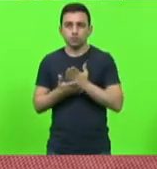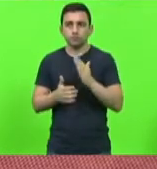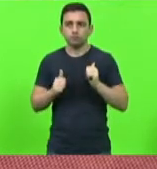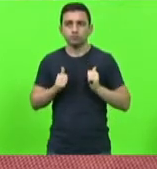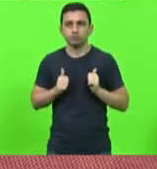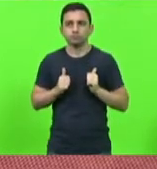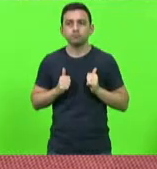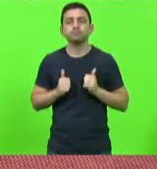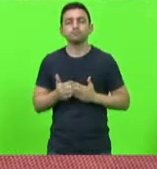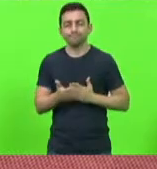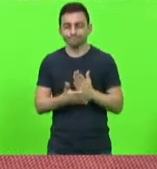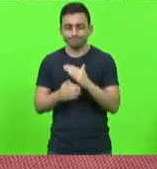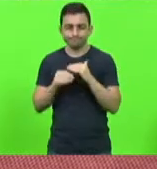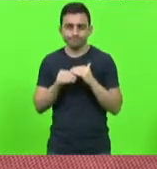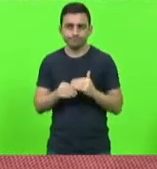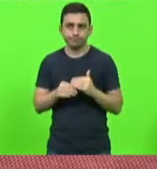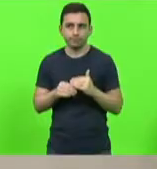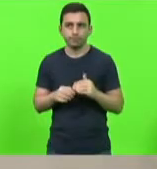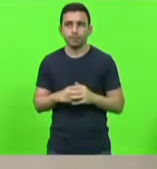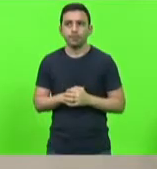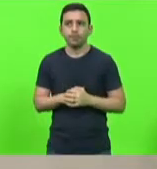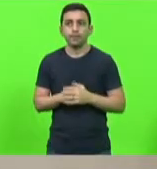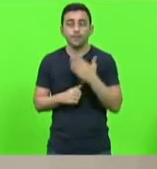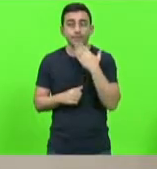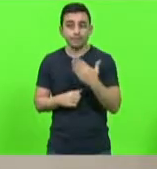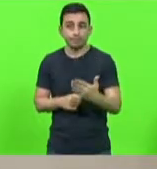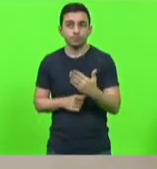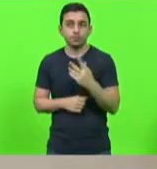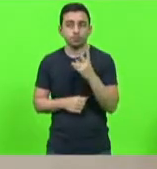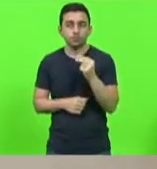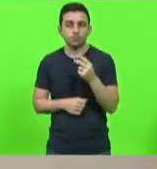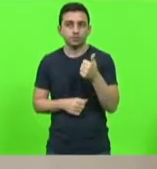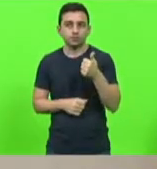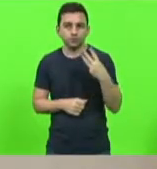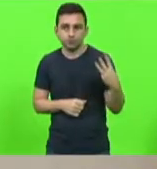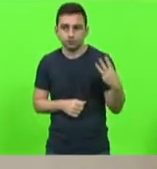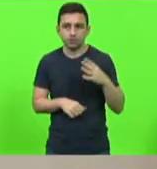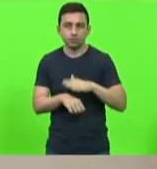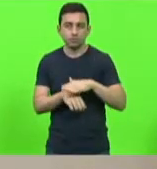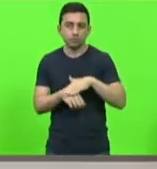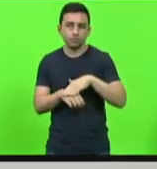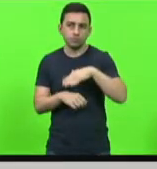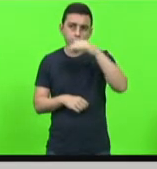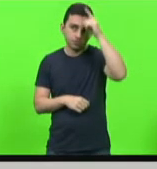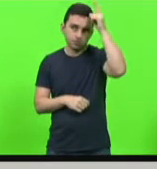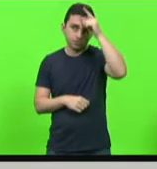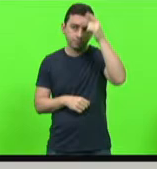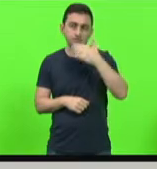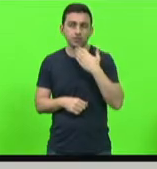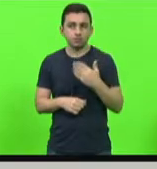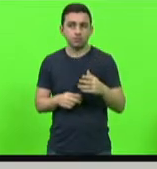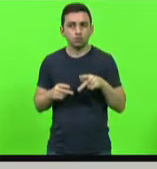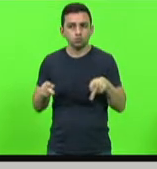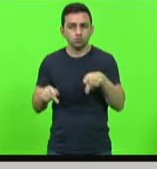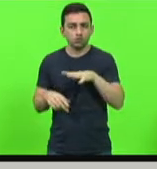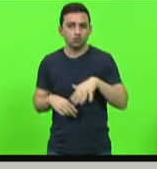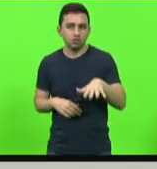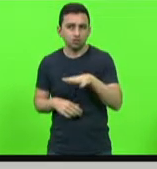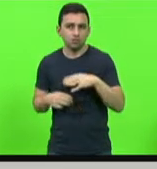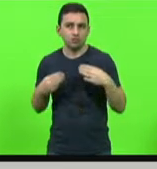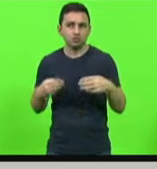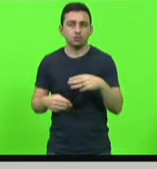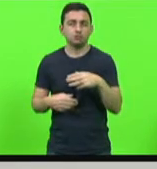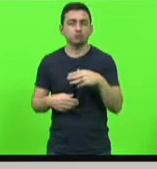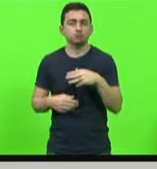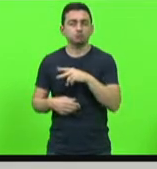encontram. Aprovado por unanimidade. Requerimento 2013, autor deputado Sargento Lima, solicitando ao Procurador-Geral do Ministério Público do Trabalho de